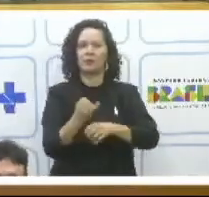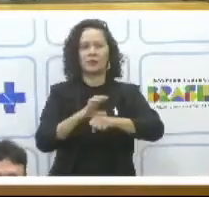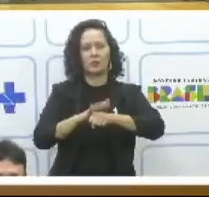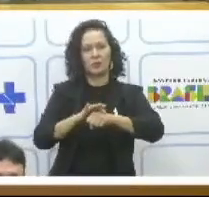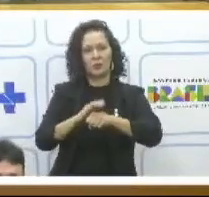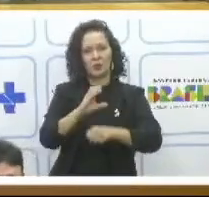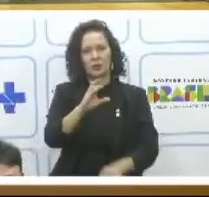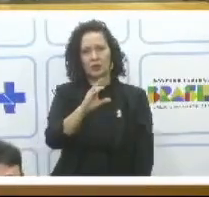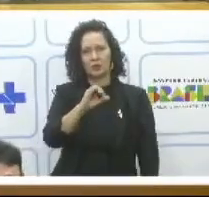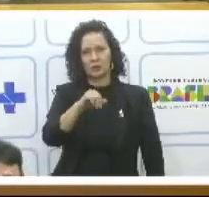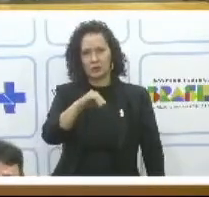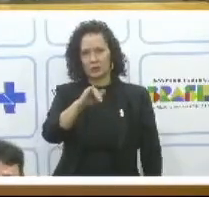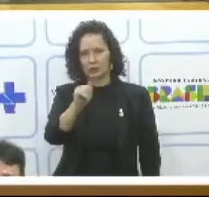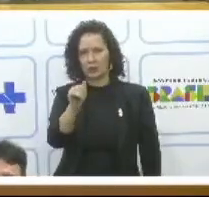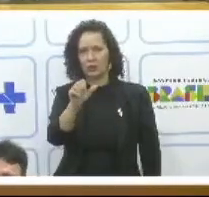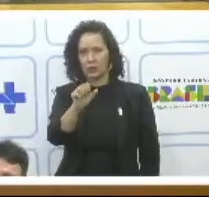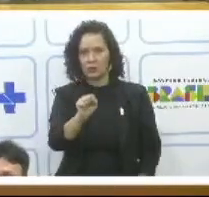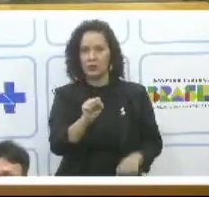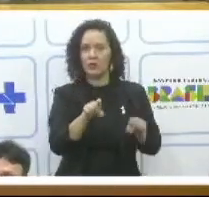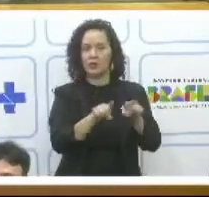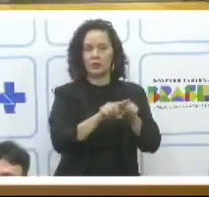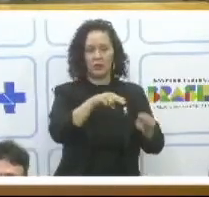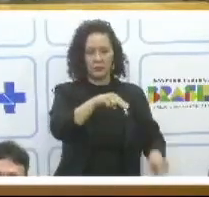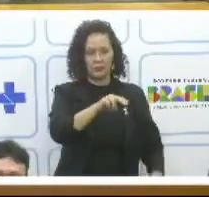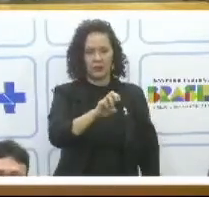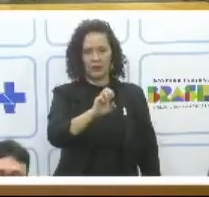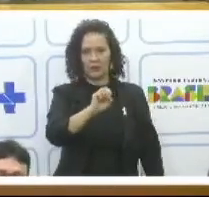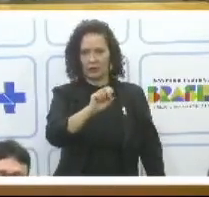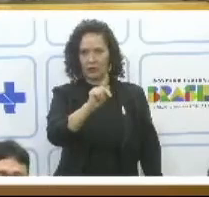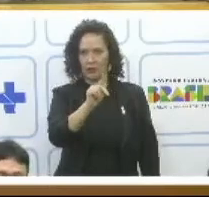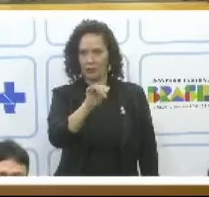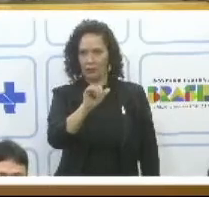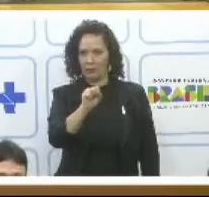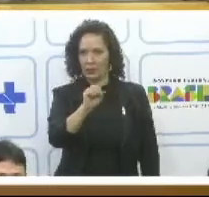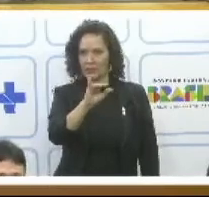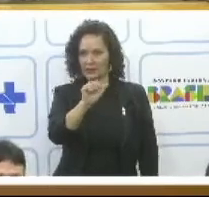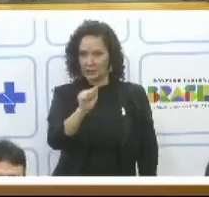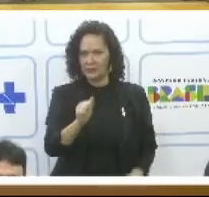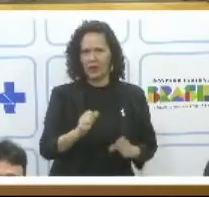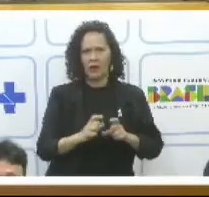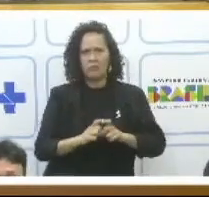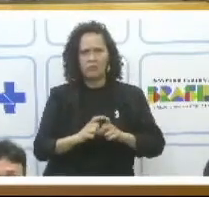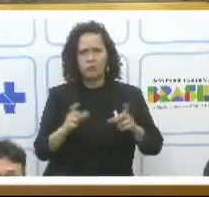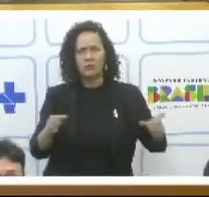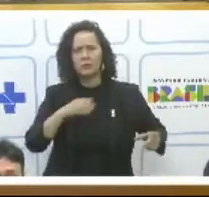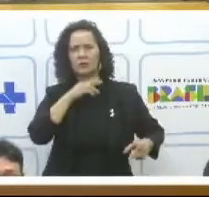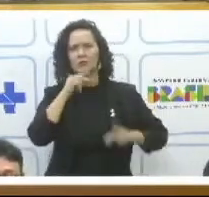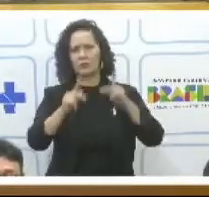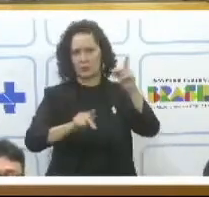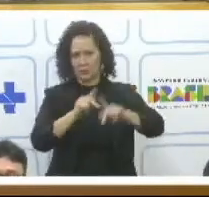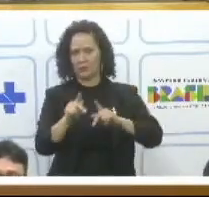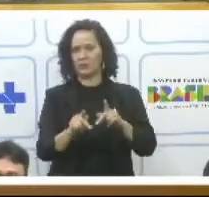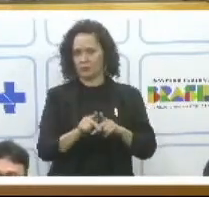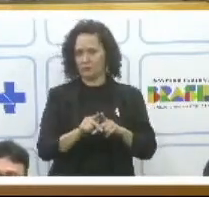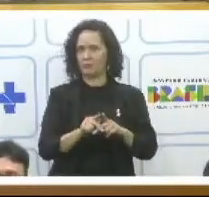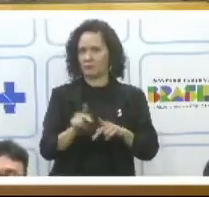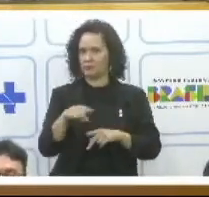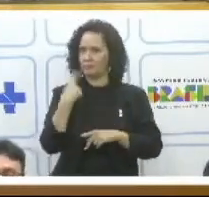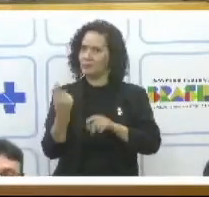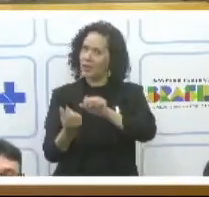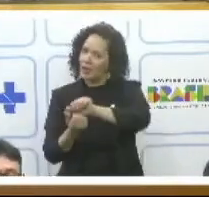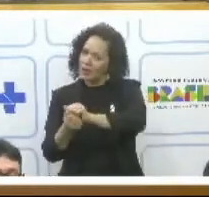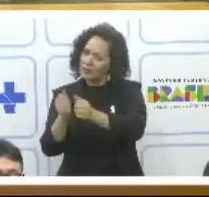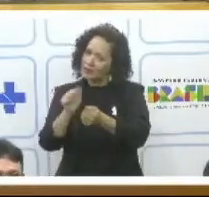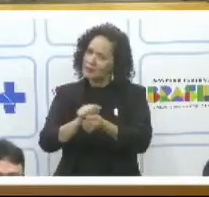e as neoplasias, por exemplo, no impacto dessas morbimortalidade da população. Então, a gente precisa